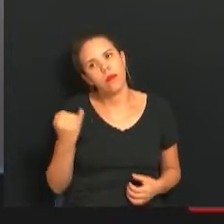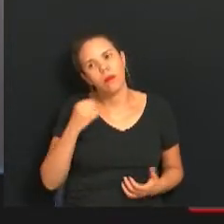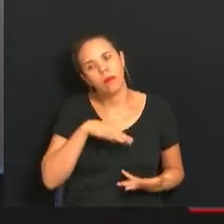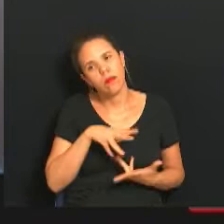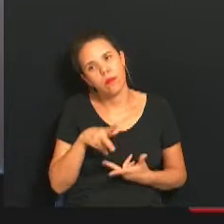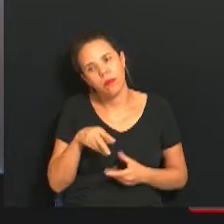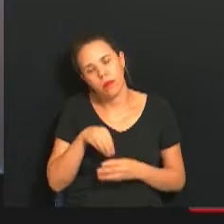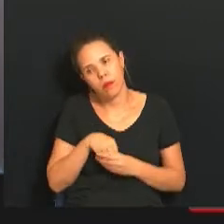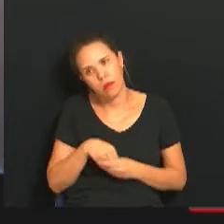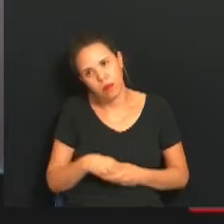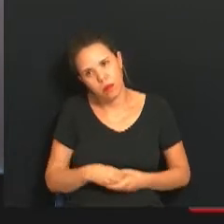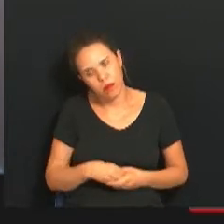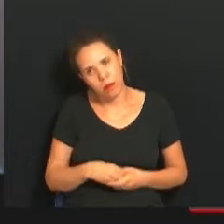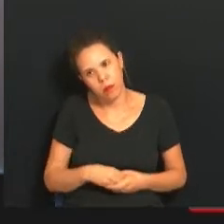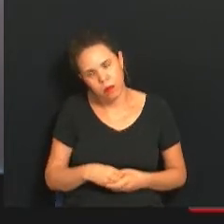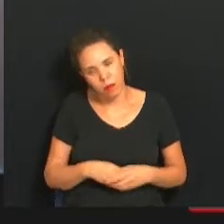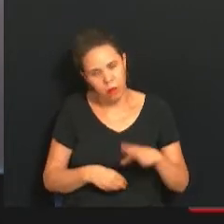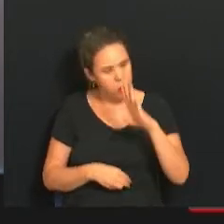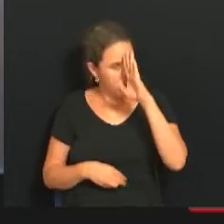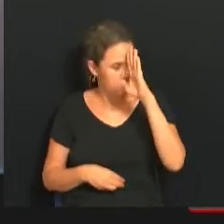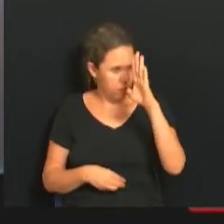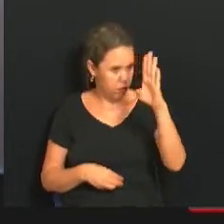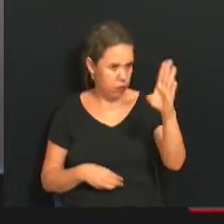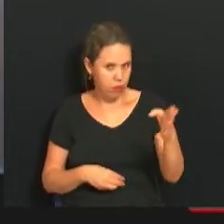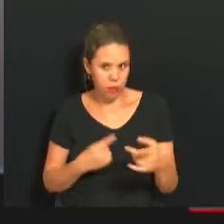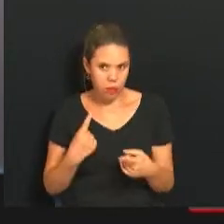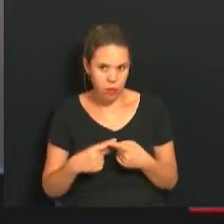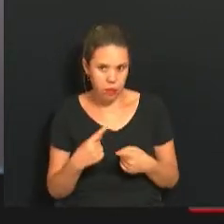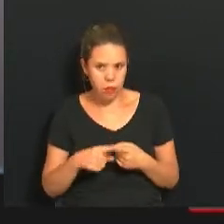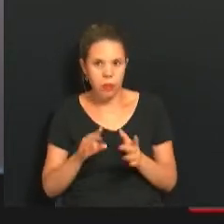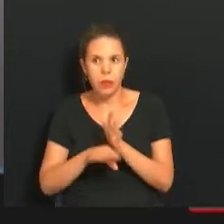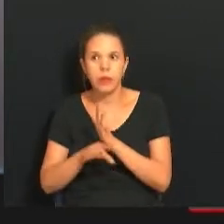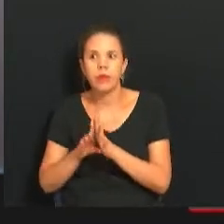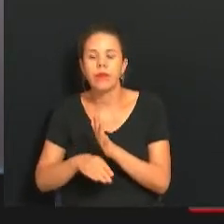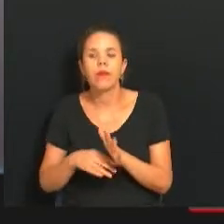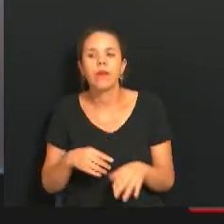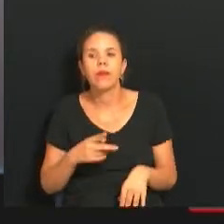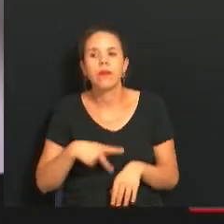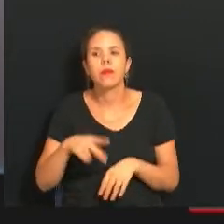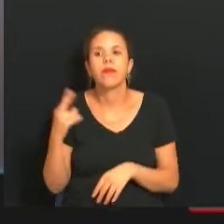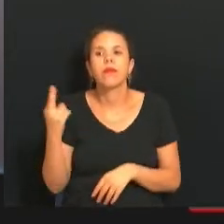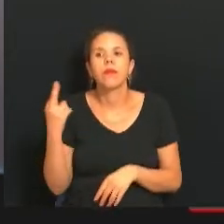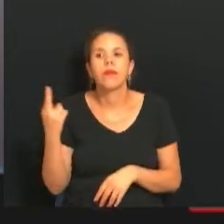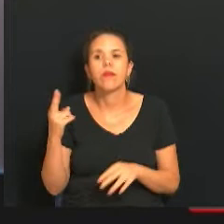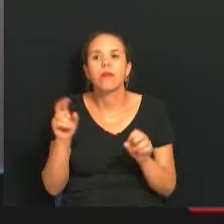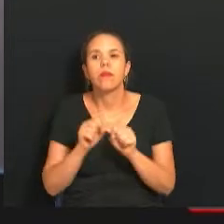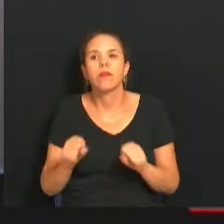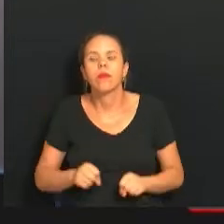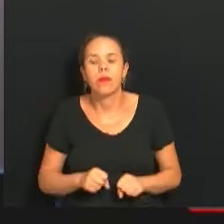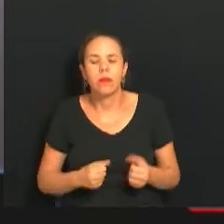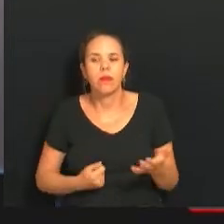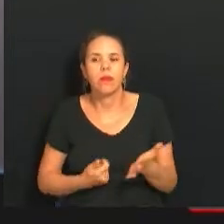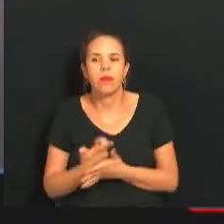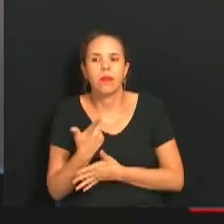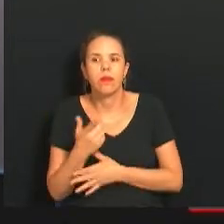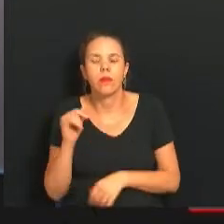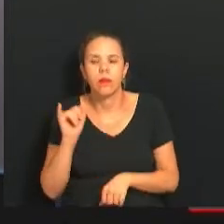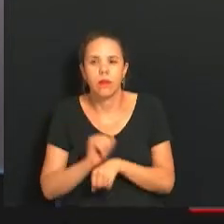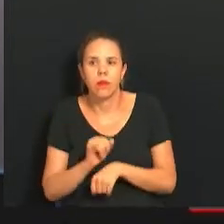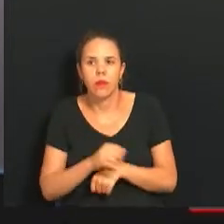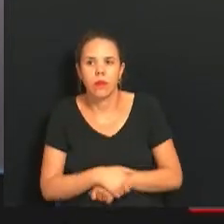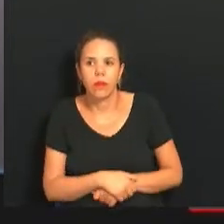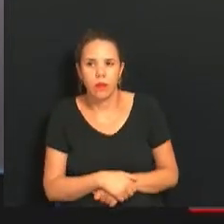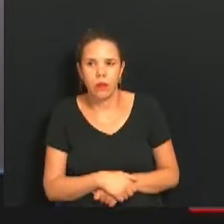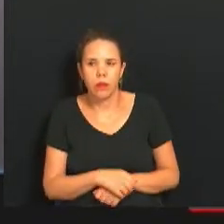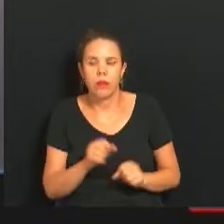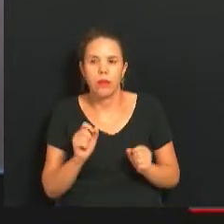interno, mas principalmente porque a retirada da Rússia desses sistemas de pagamentos internacionais pode